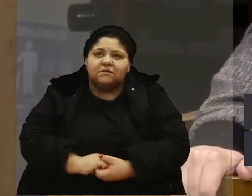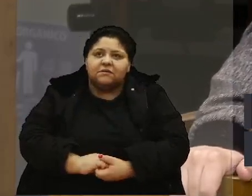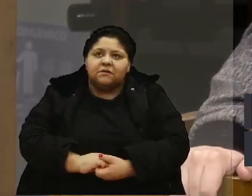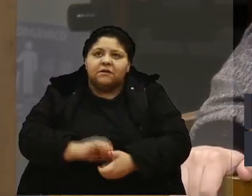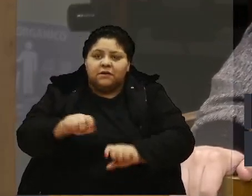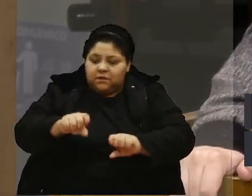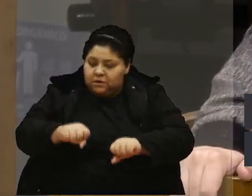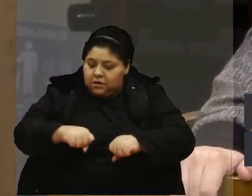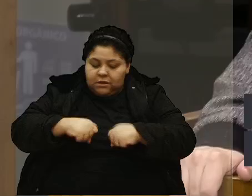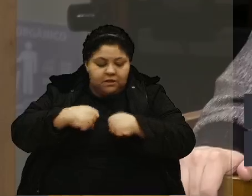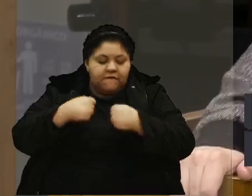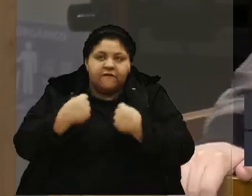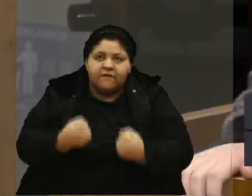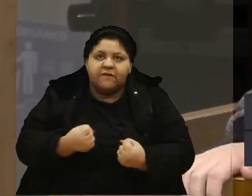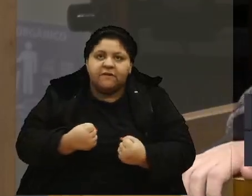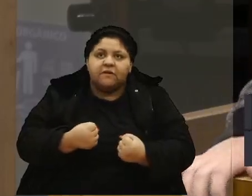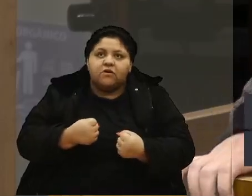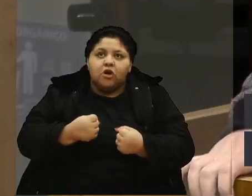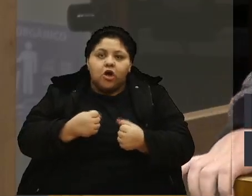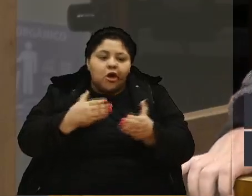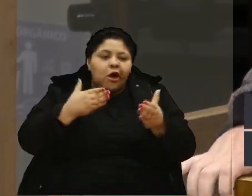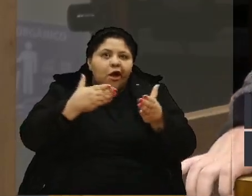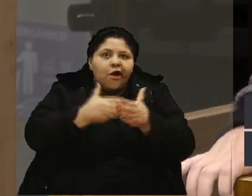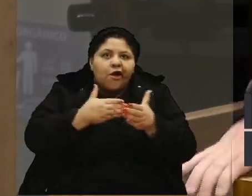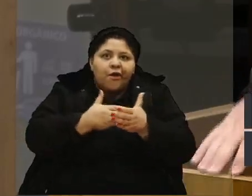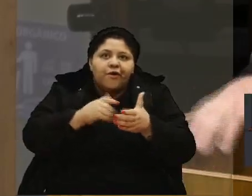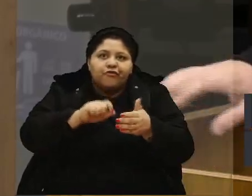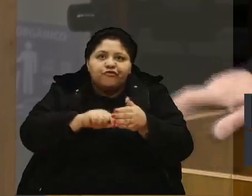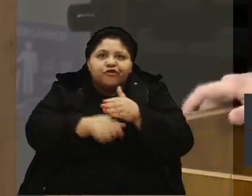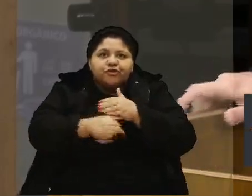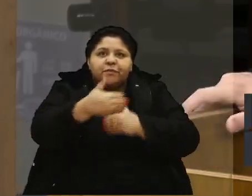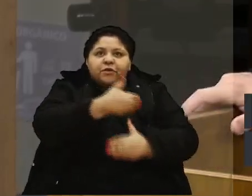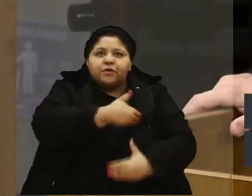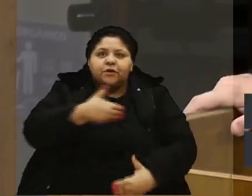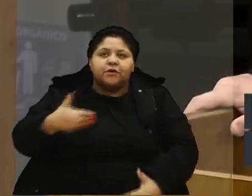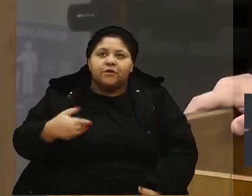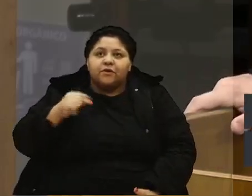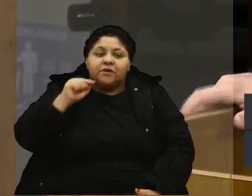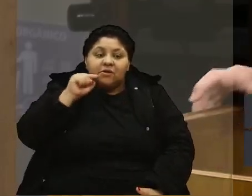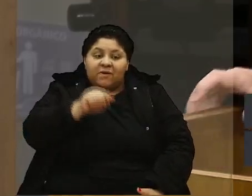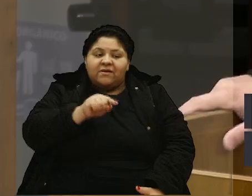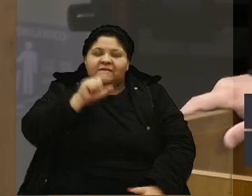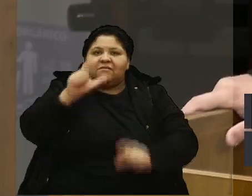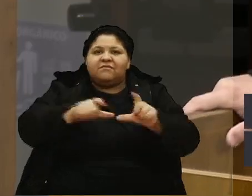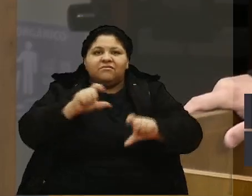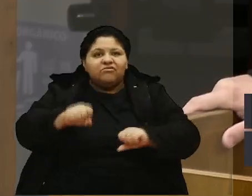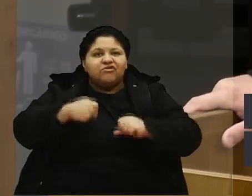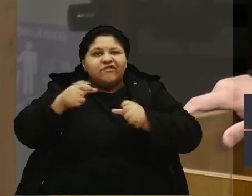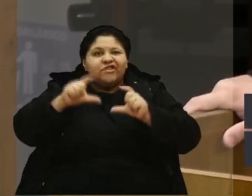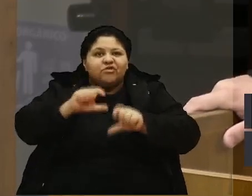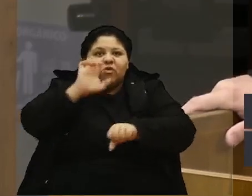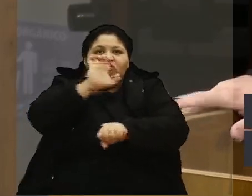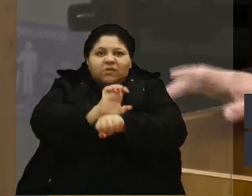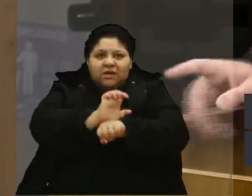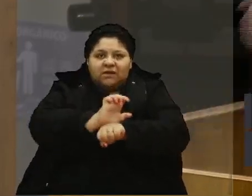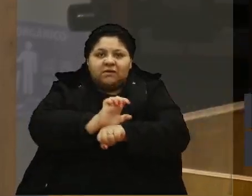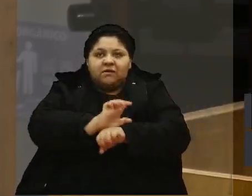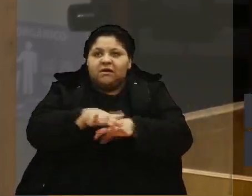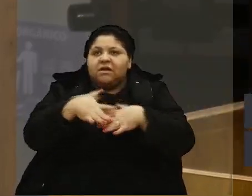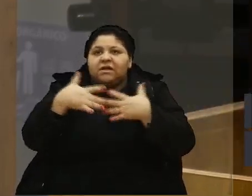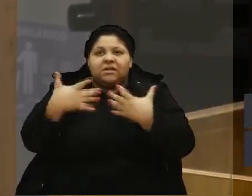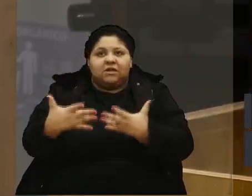Quem defende a limitação do investimento público. São essas pessoas que defendem a redução do Estado. Então não